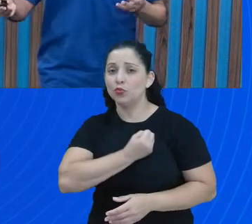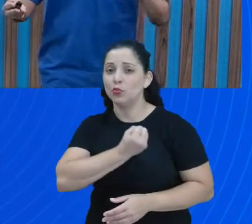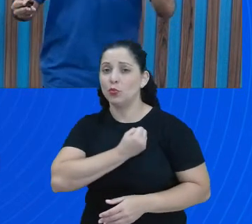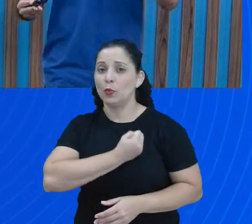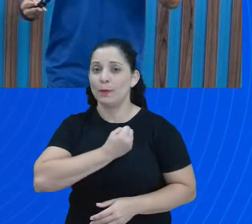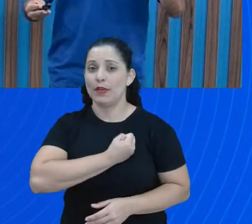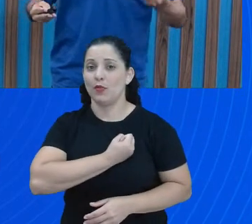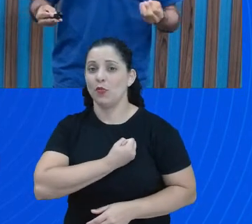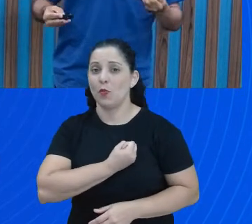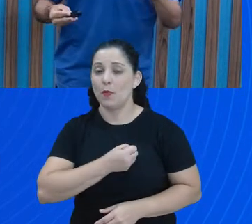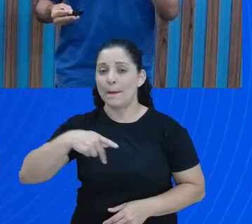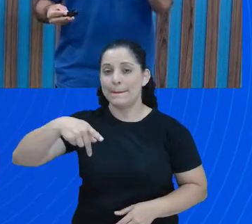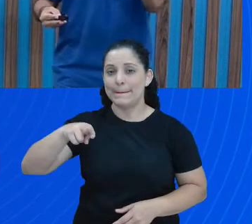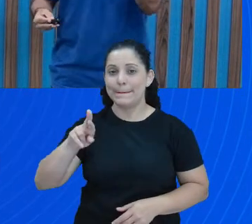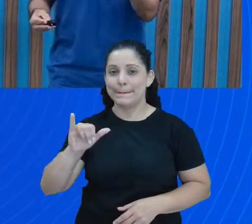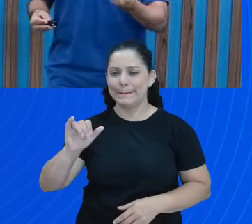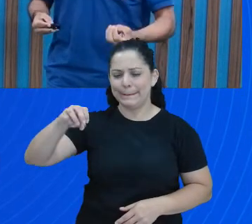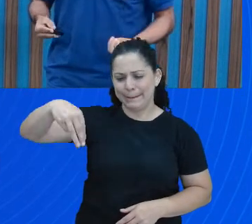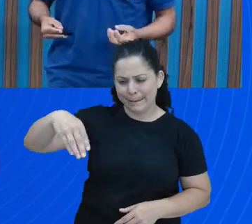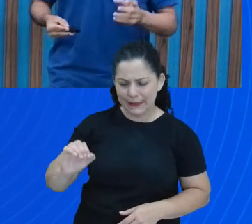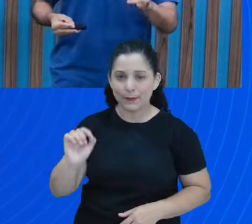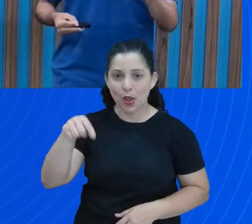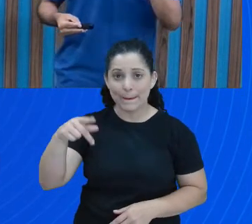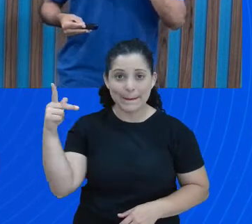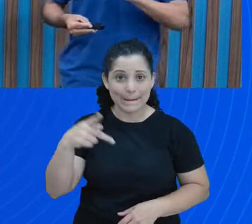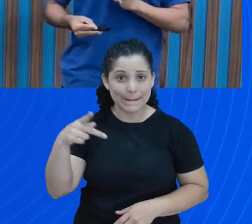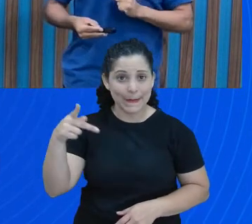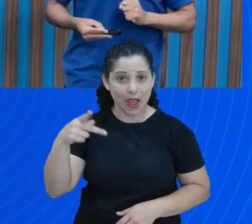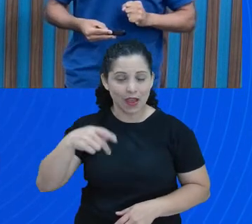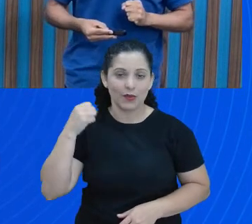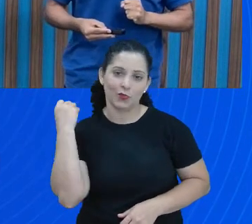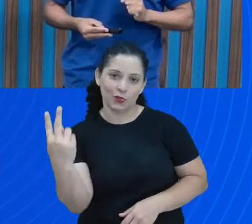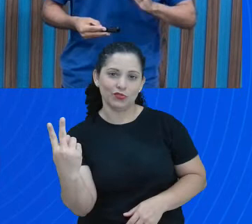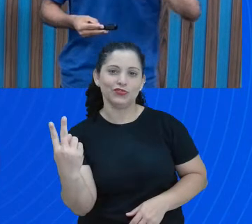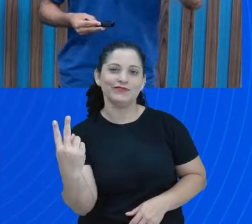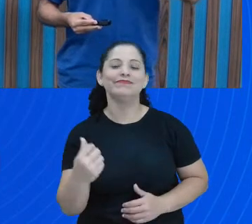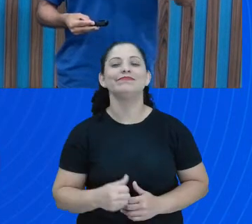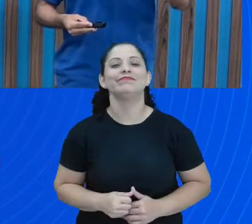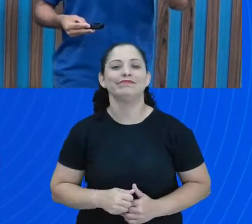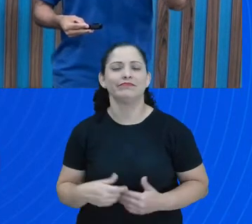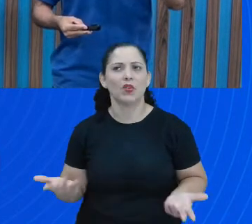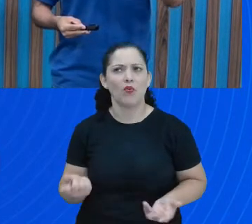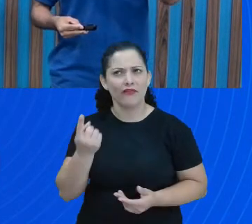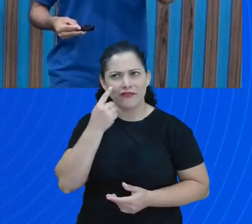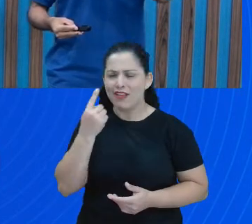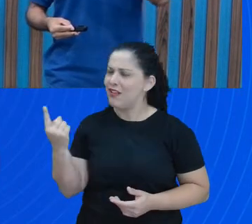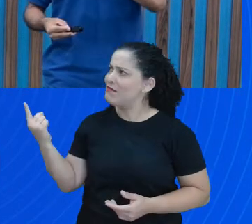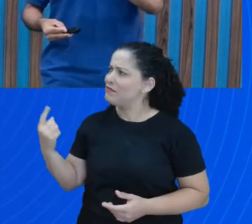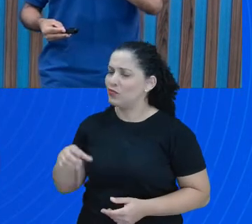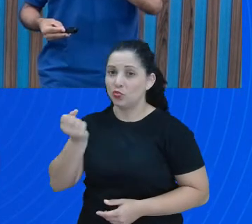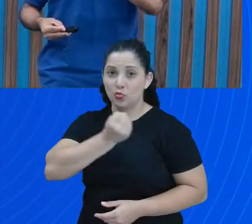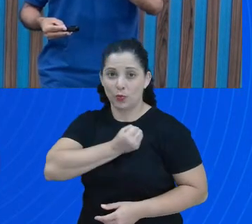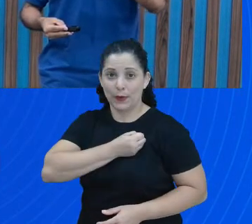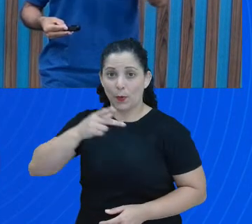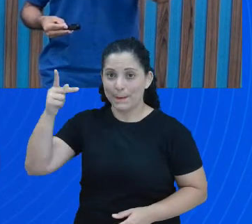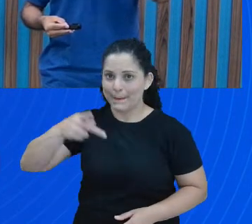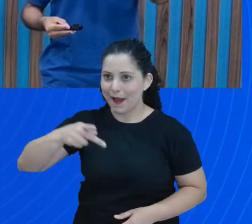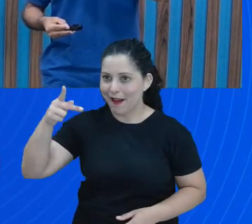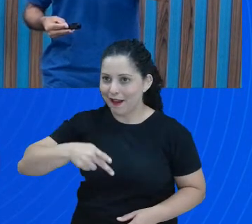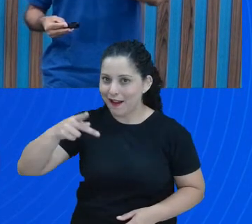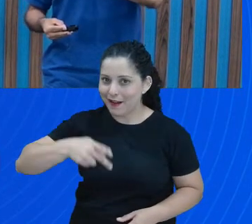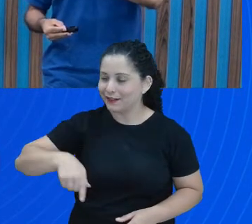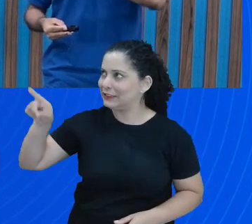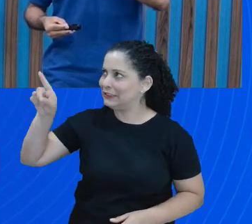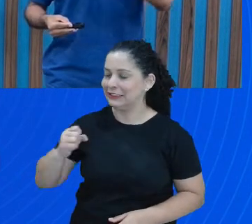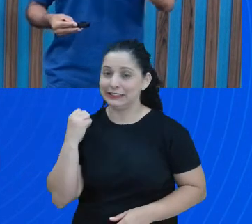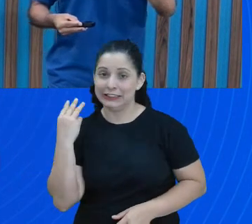existe é o número 2, e ele é o único que é par. Então, preste atenção no seguinte, toda vez que tiver um número par, aí, ó, no caso 3